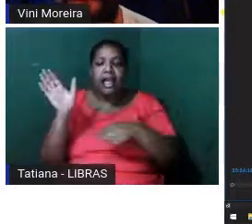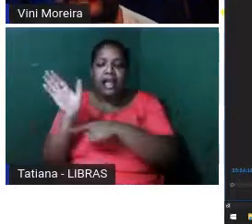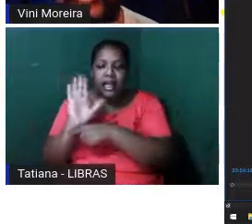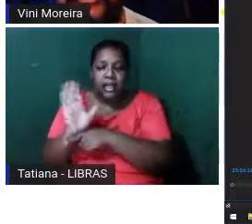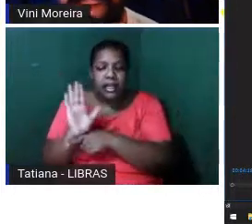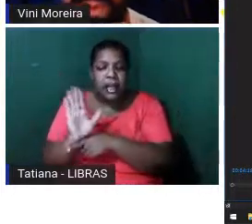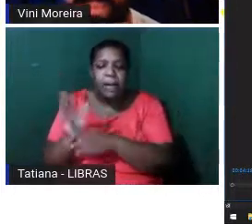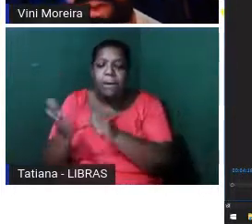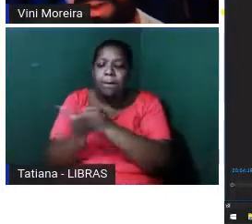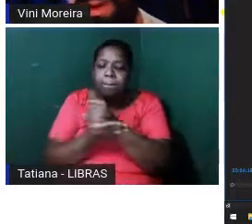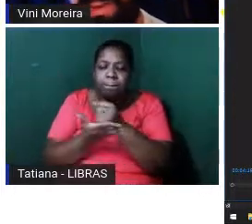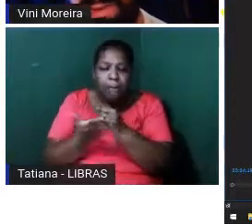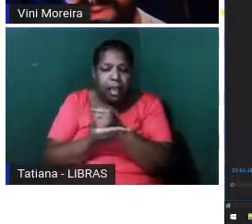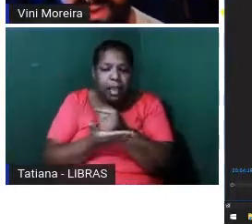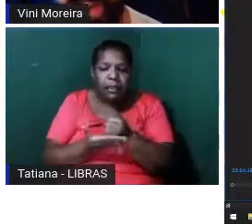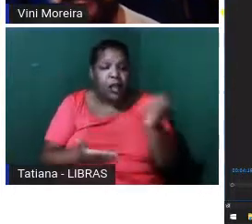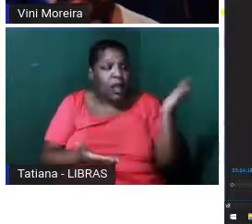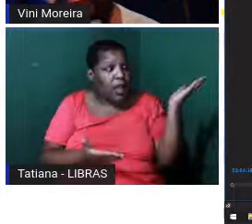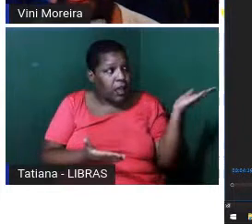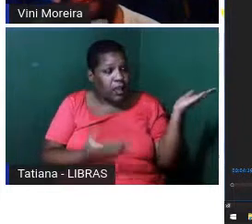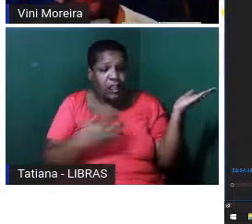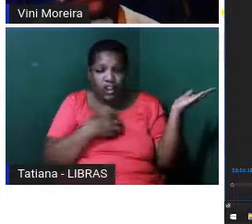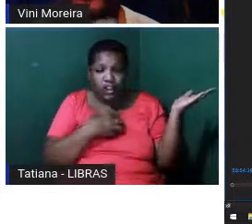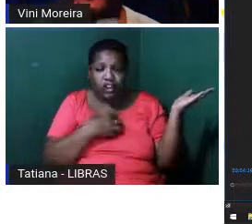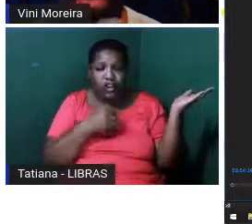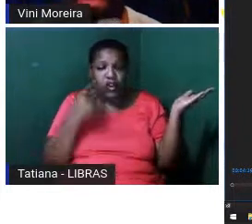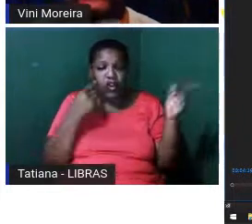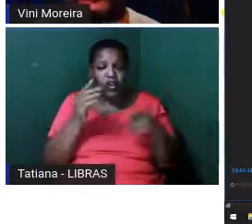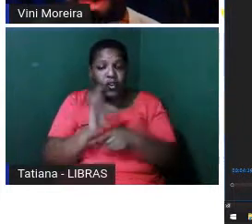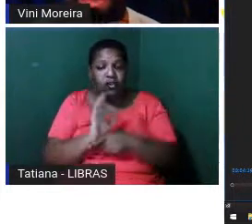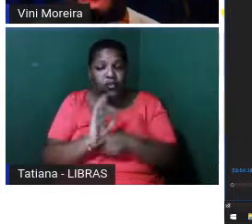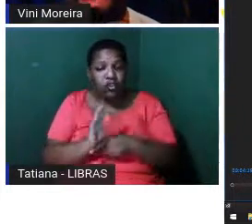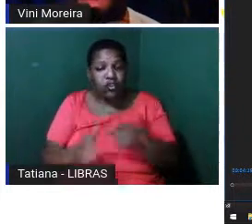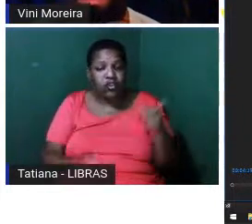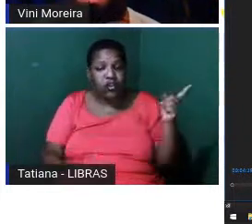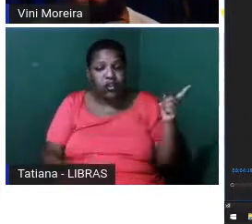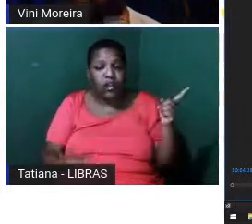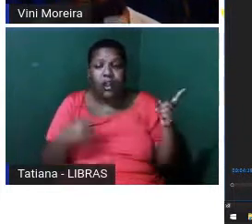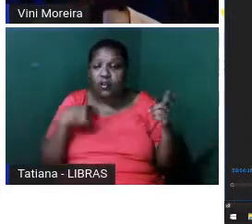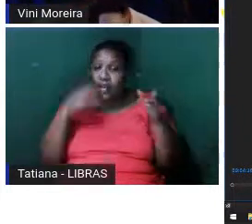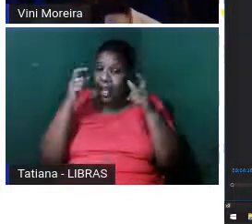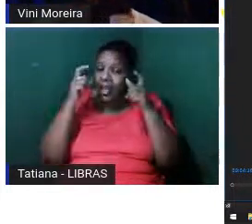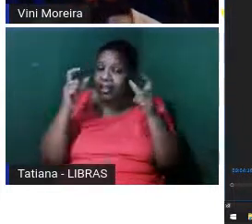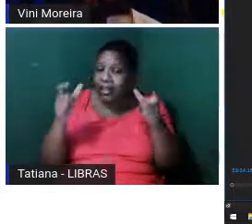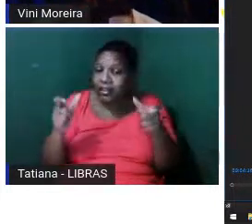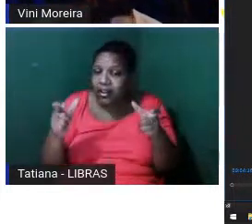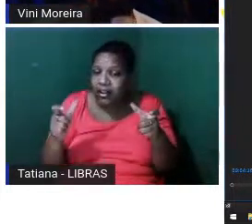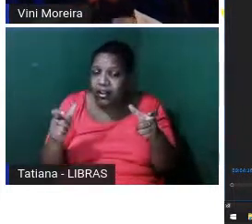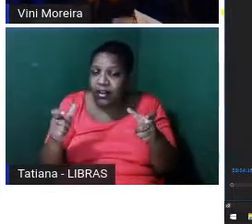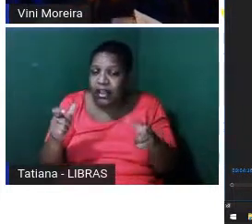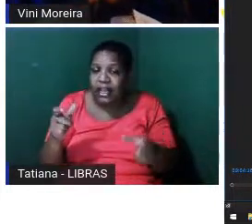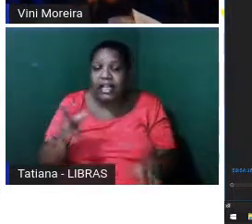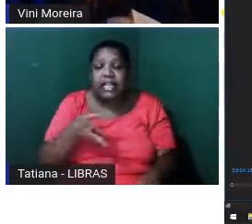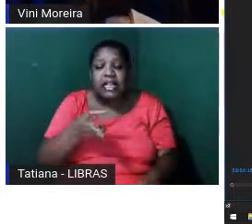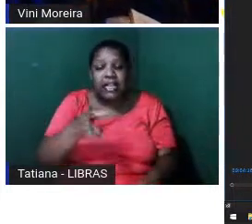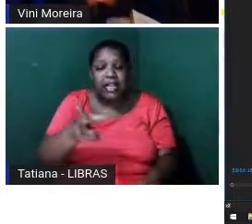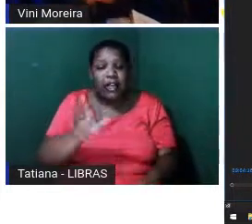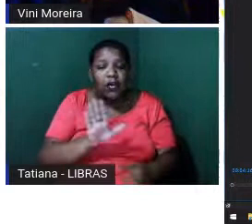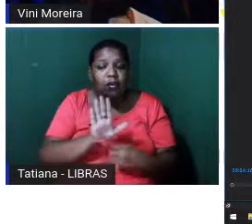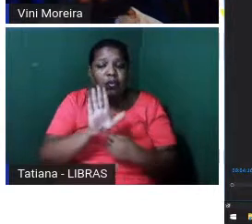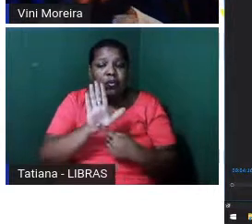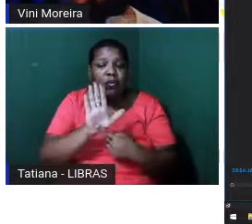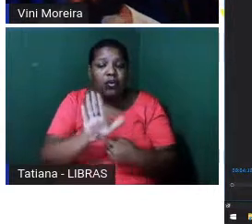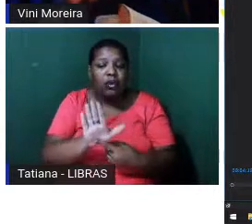básico esse tipo de edição ou trouxe aqui esse vídeo dela porque se você prestar atenção Nossa para sempre mostrando um